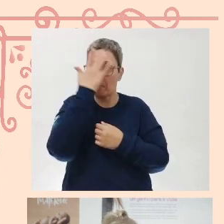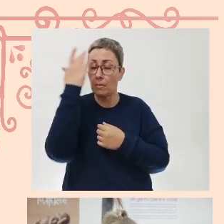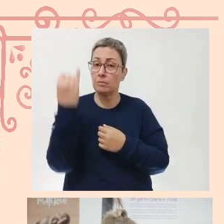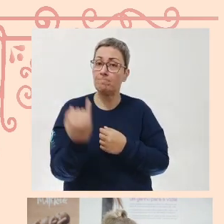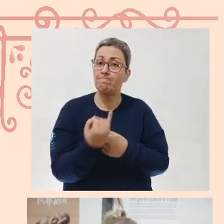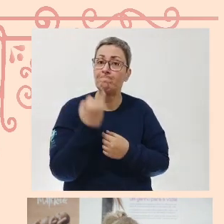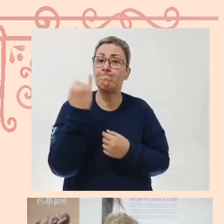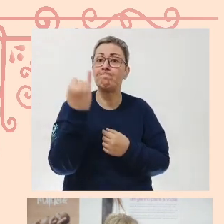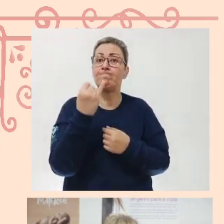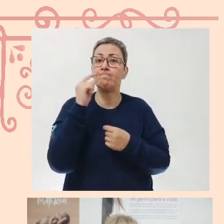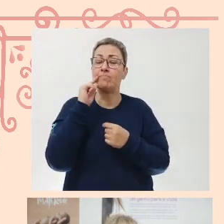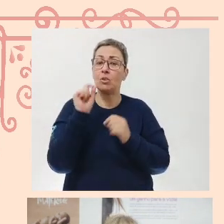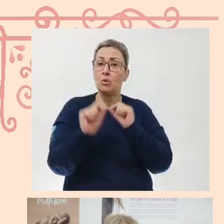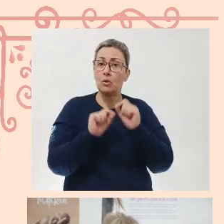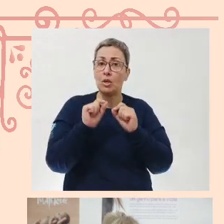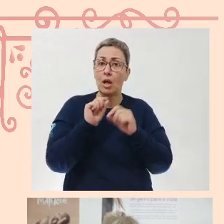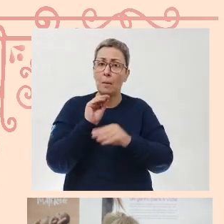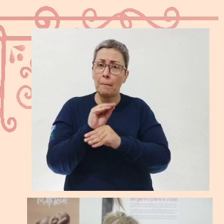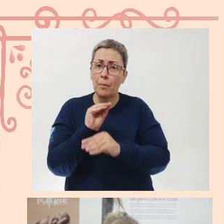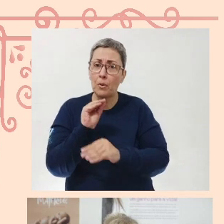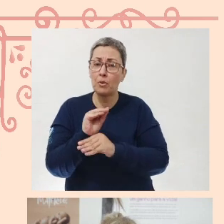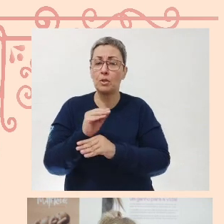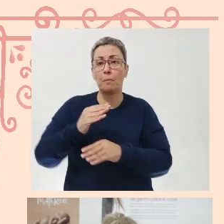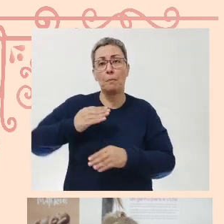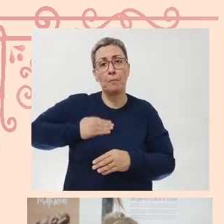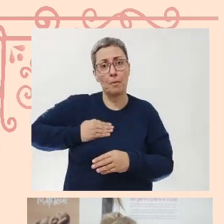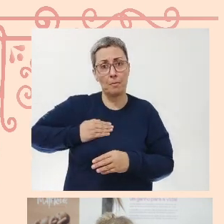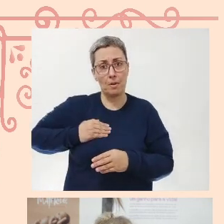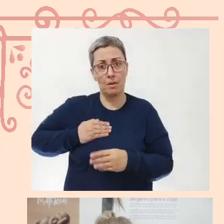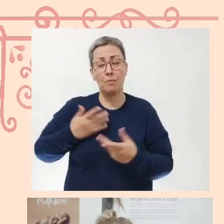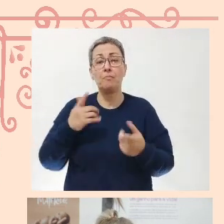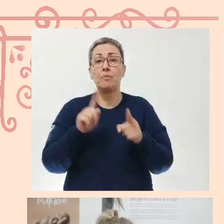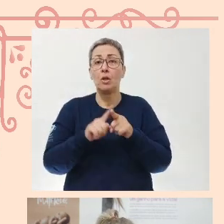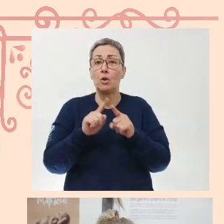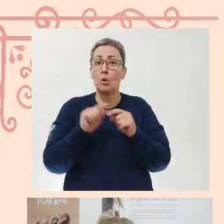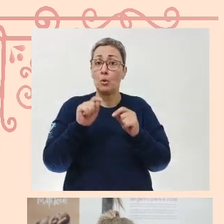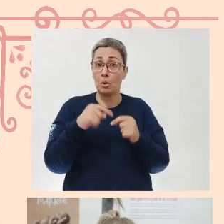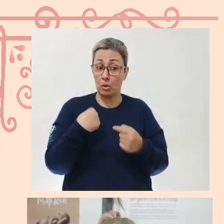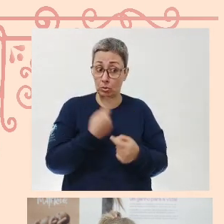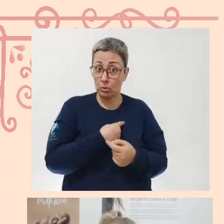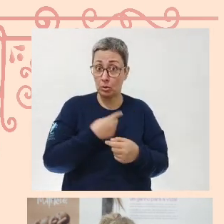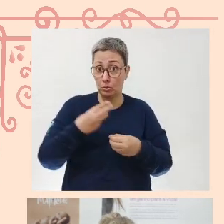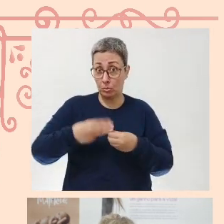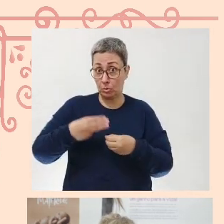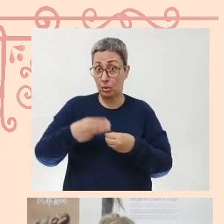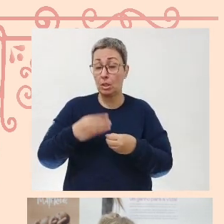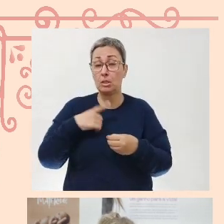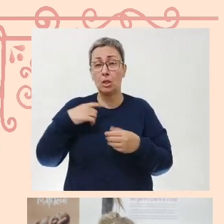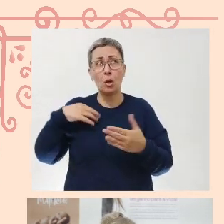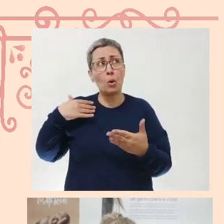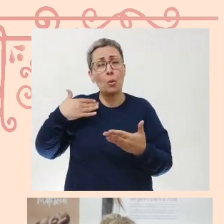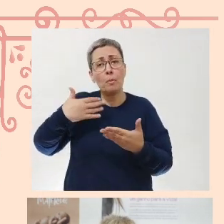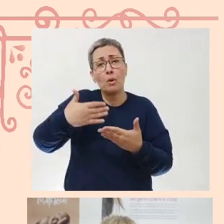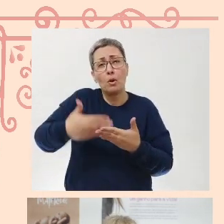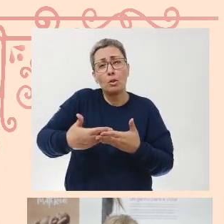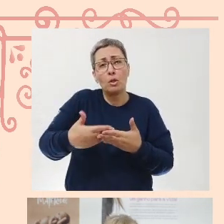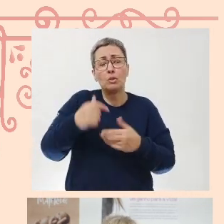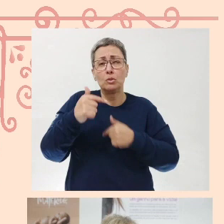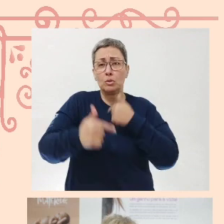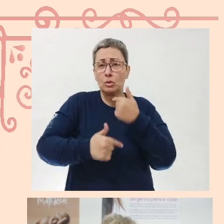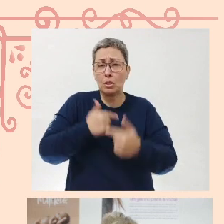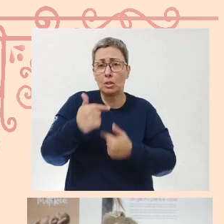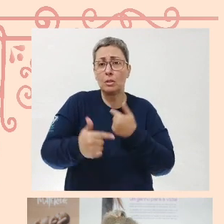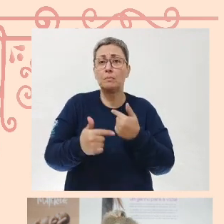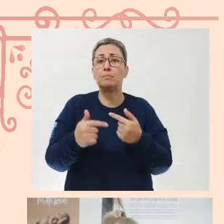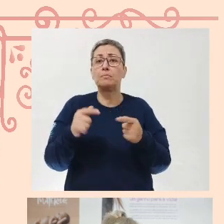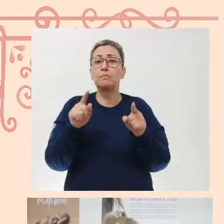as pessoas sobre a importância de proteger a amamentação. E no nosso município, desde o início